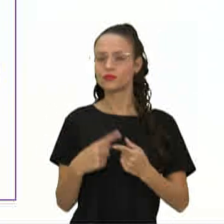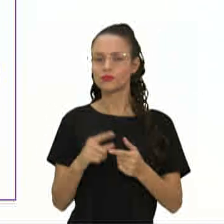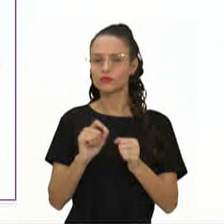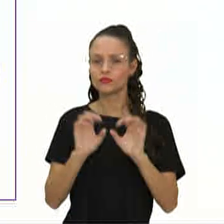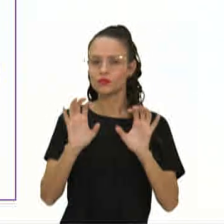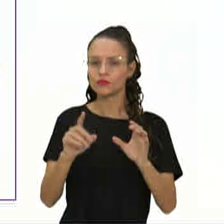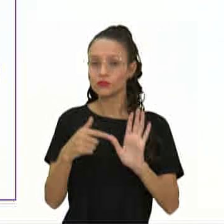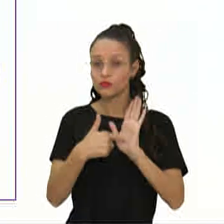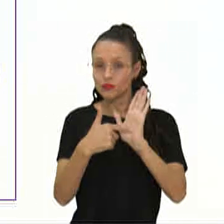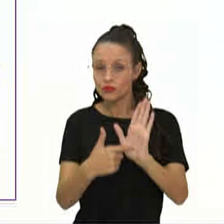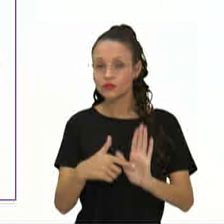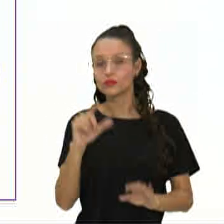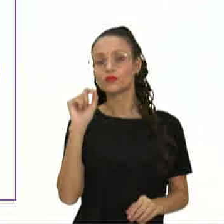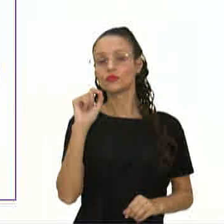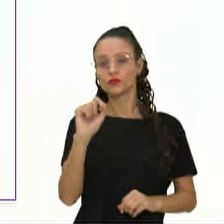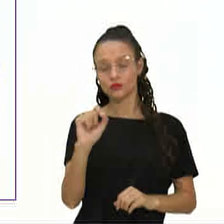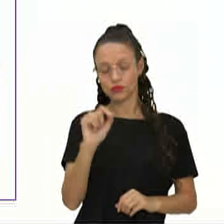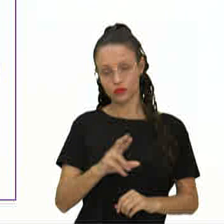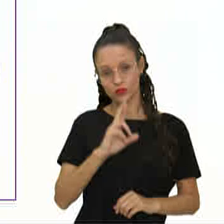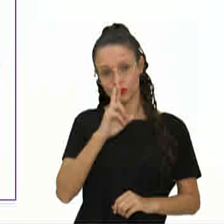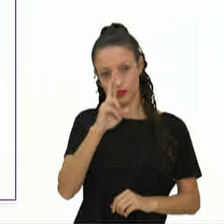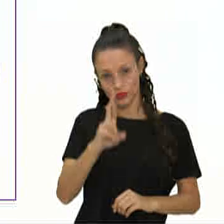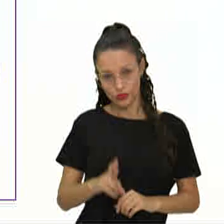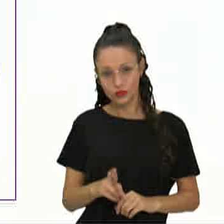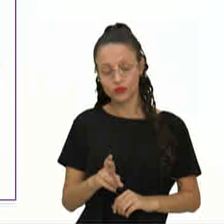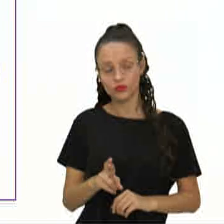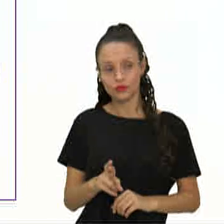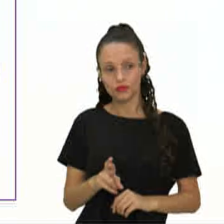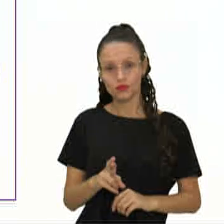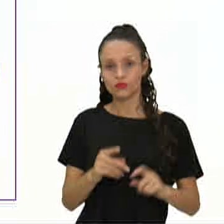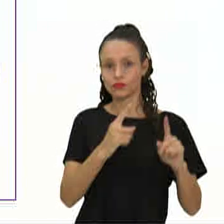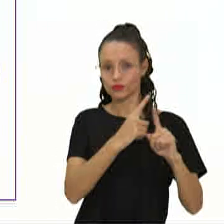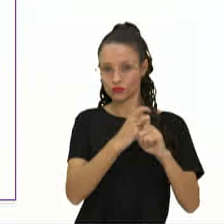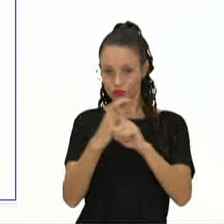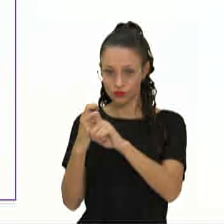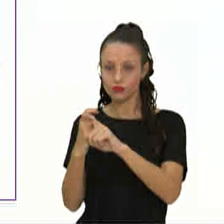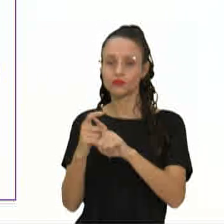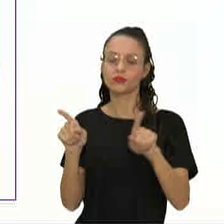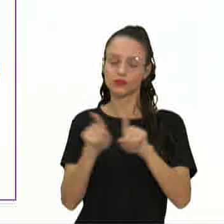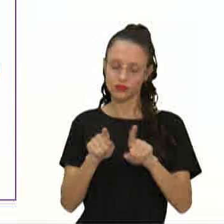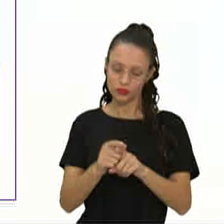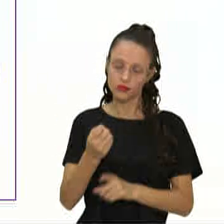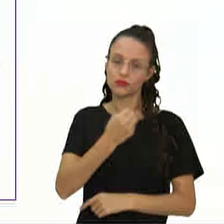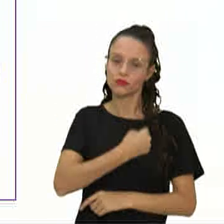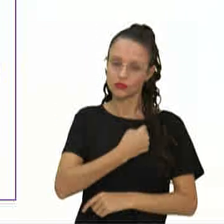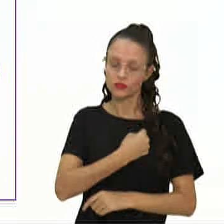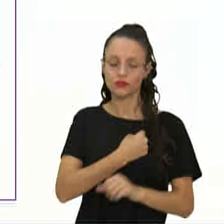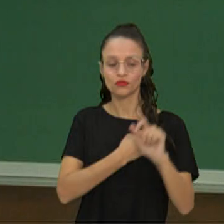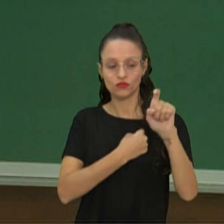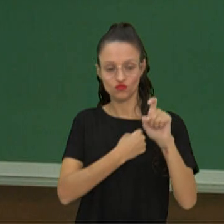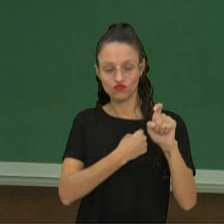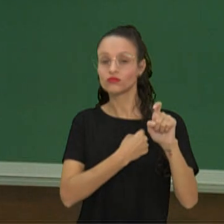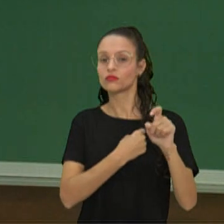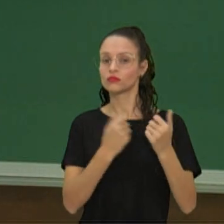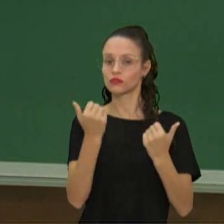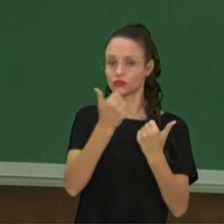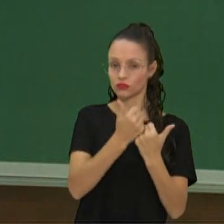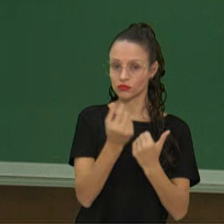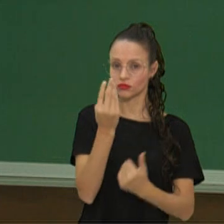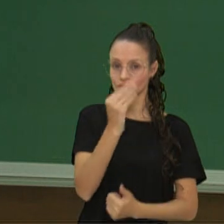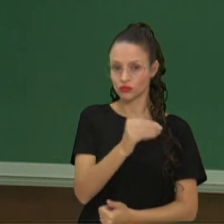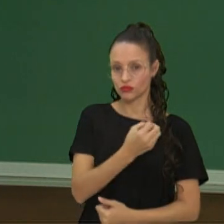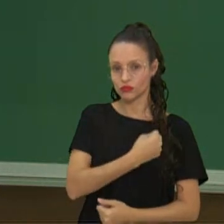isso? Para te mostrar que o resultado que vale para o polinômio vai valer para o número que eu colocar no lugar do x. Então,